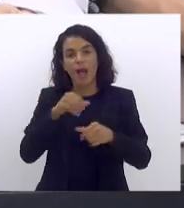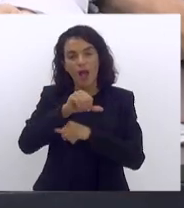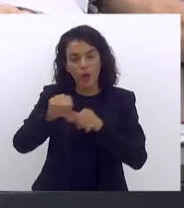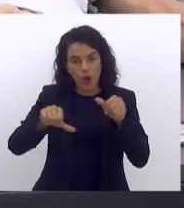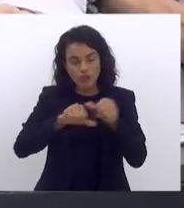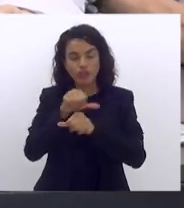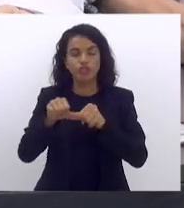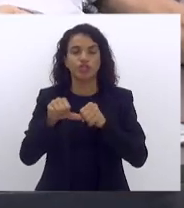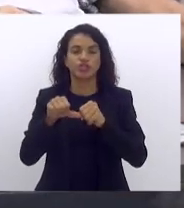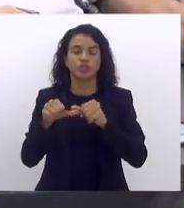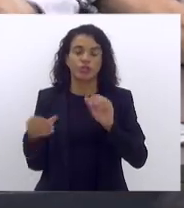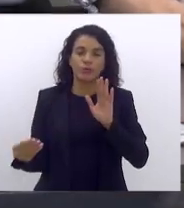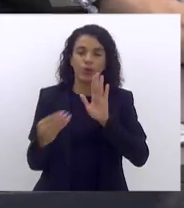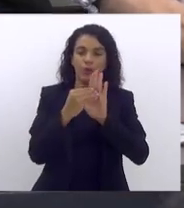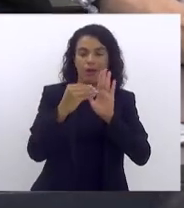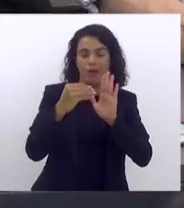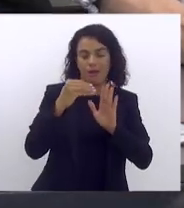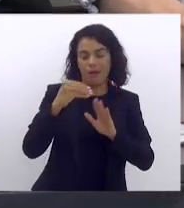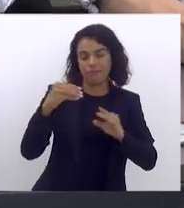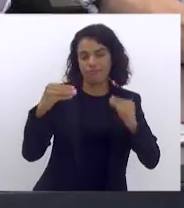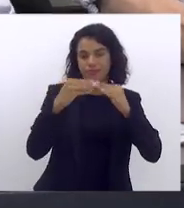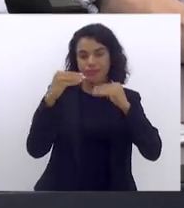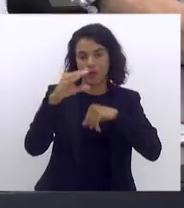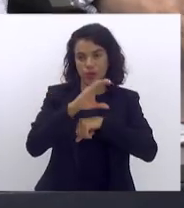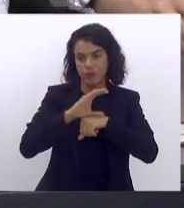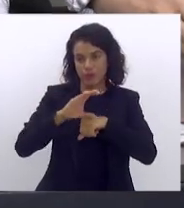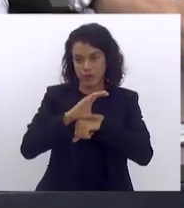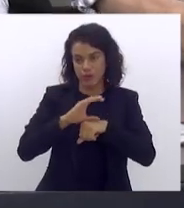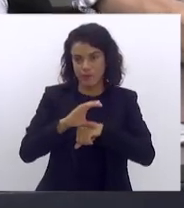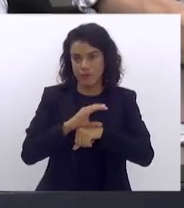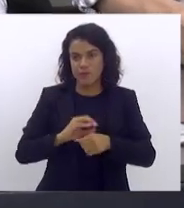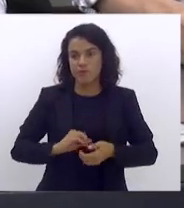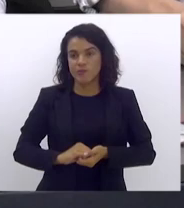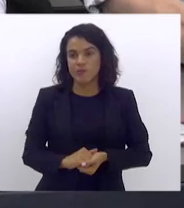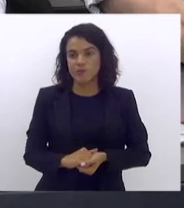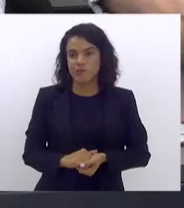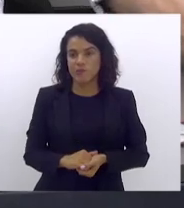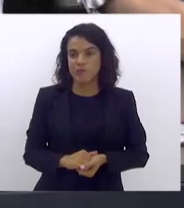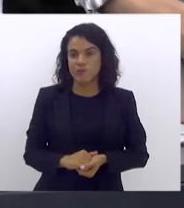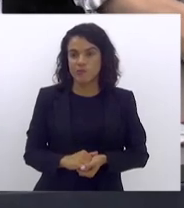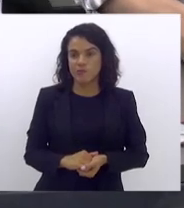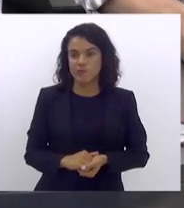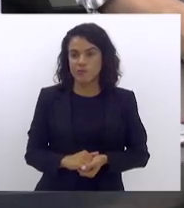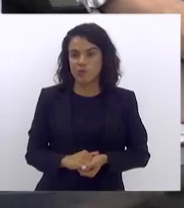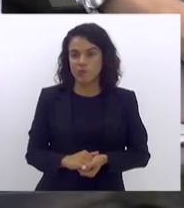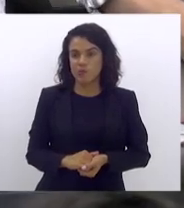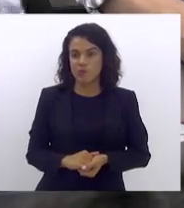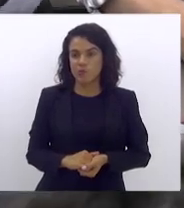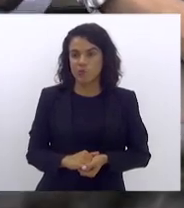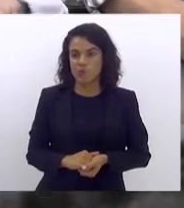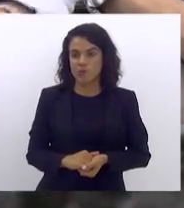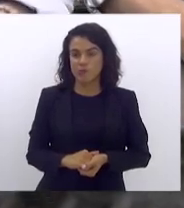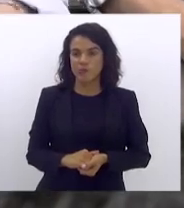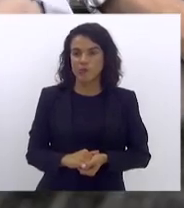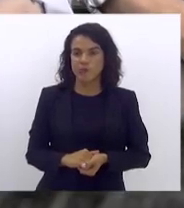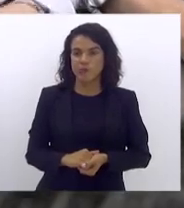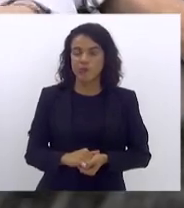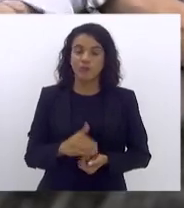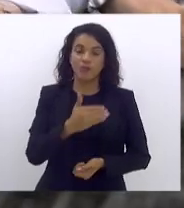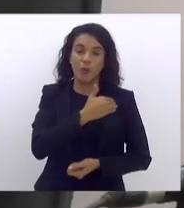com emenda, repondo o Fundo de Combate à Pobreza como fonte. Fernando está chamando a atenção